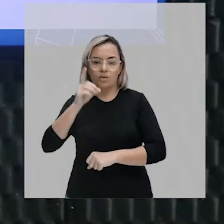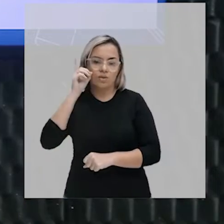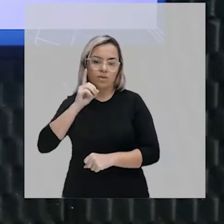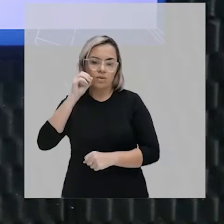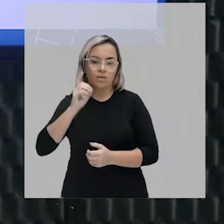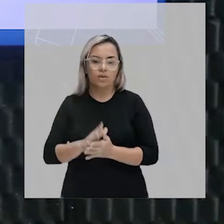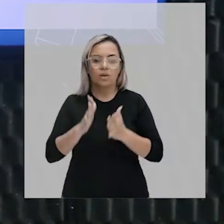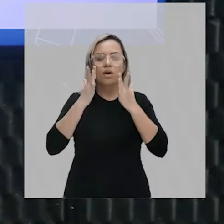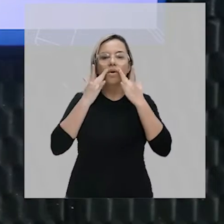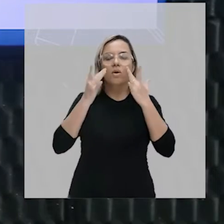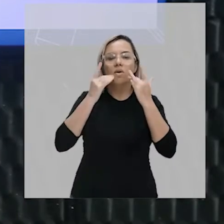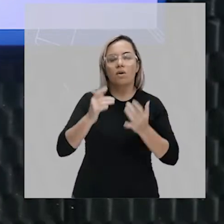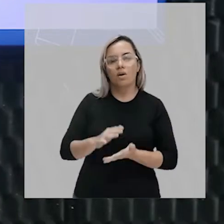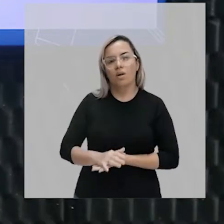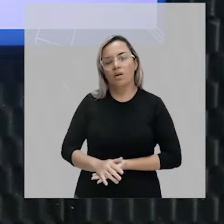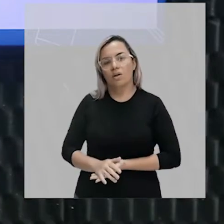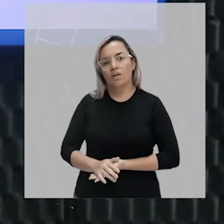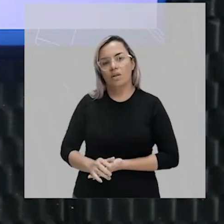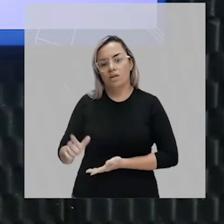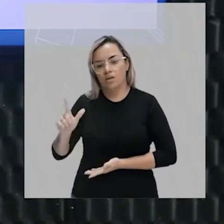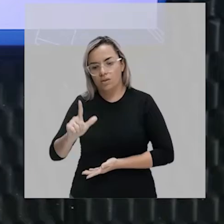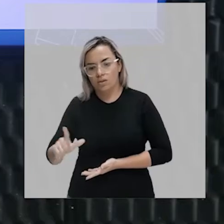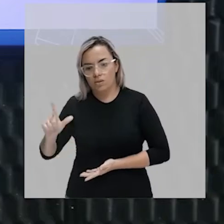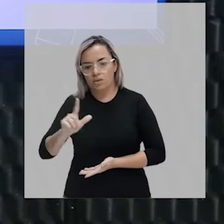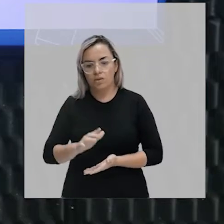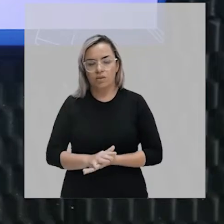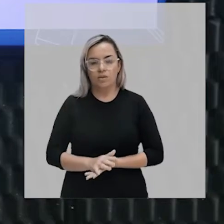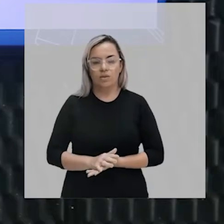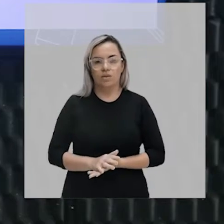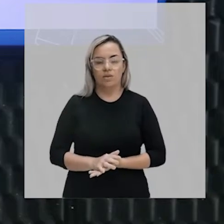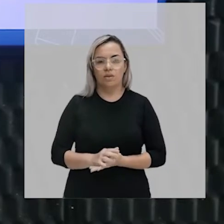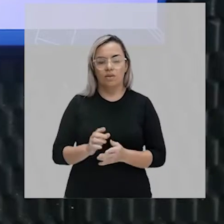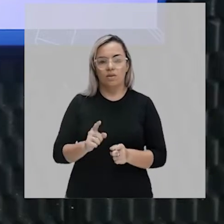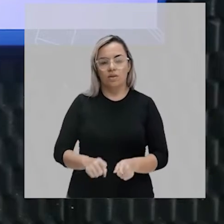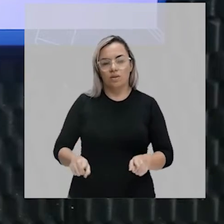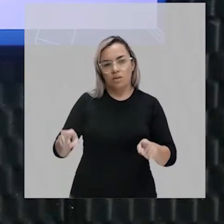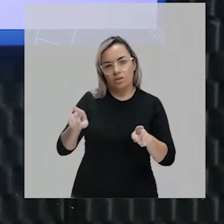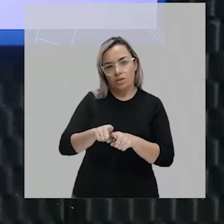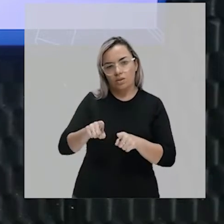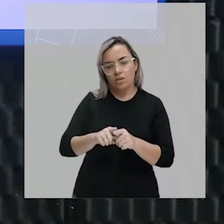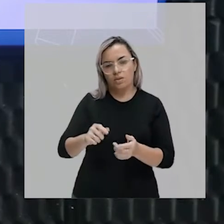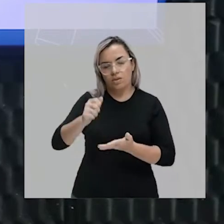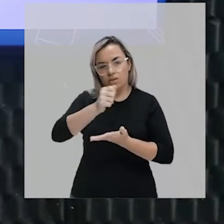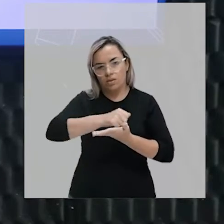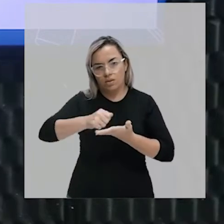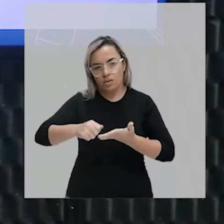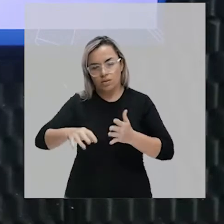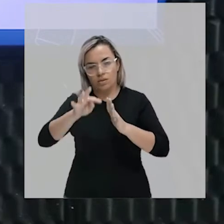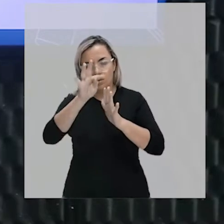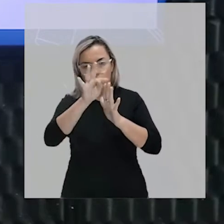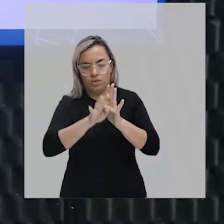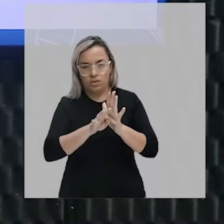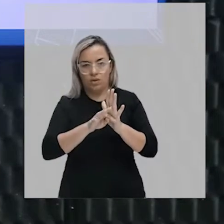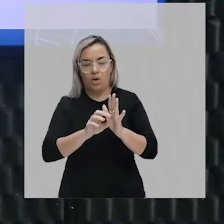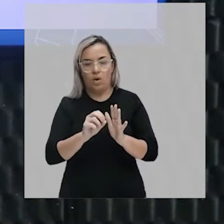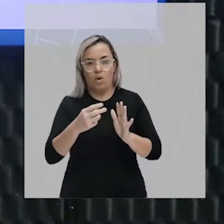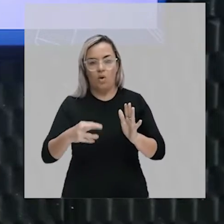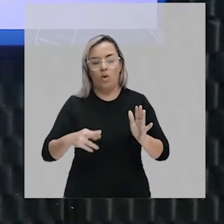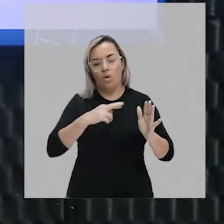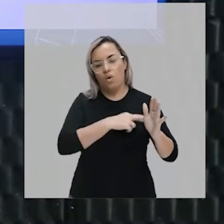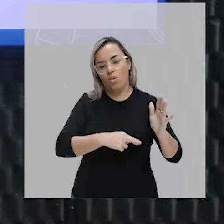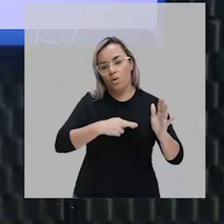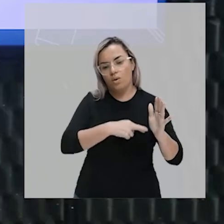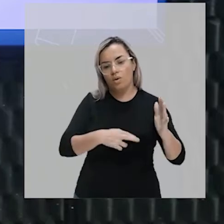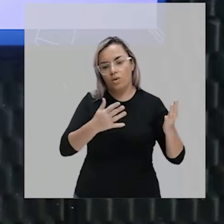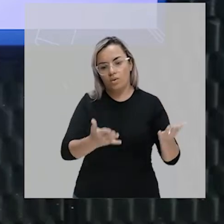tem por exemplo de novela ou de novela de texto escrito tá de livro ou de romance que é o que nós usamos mais em